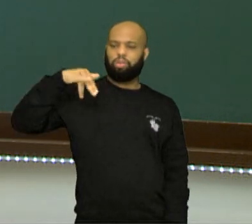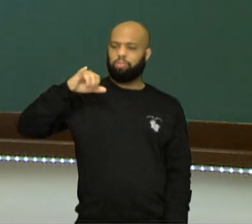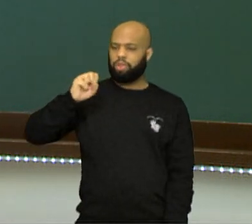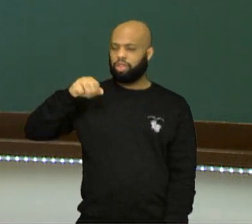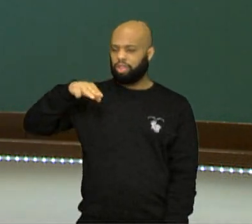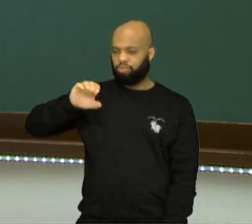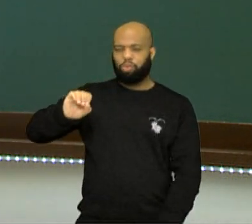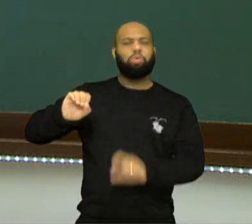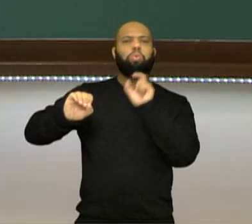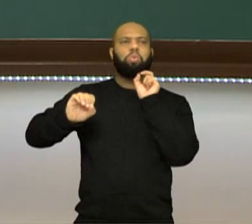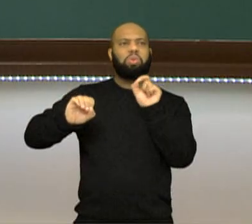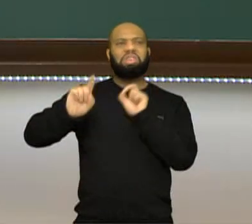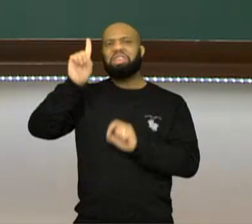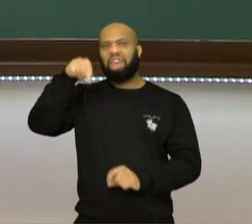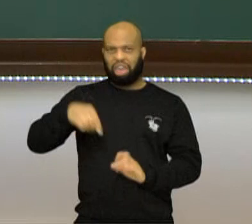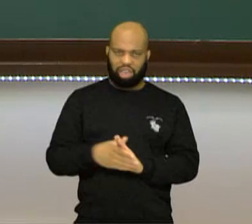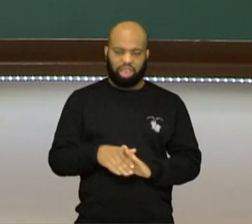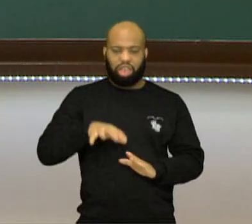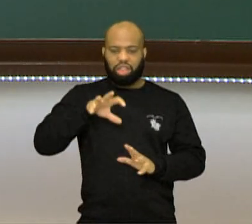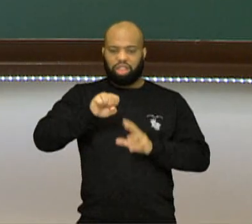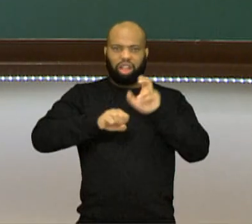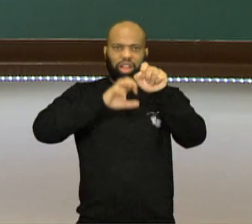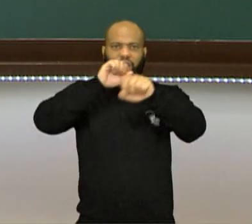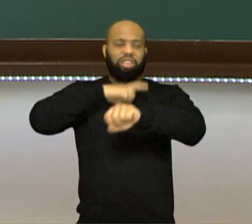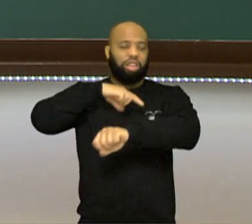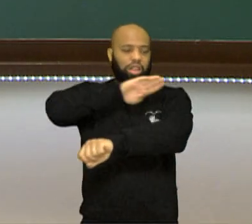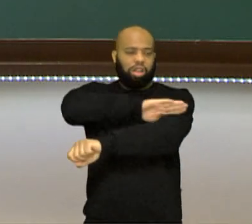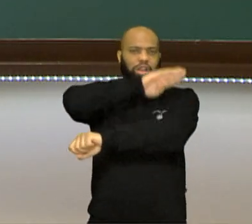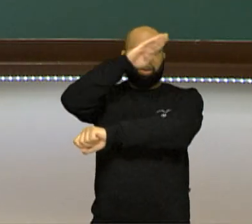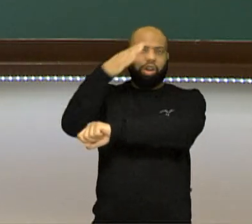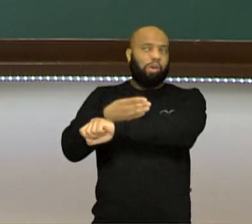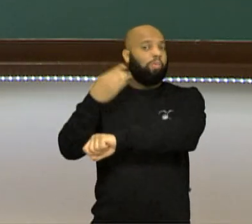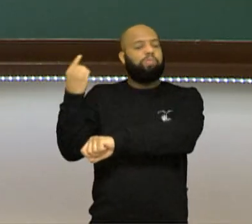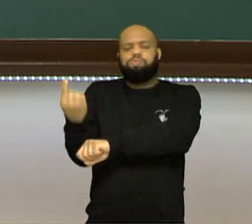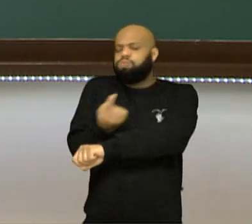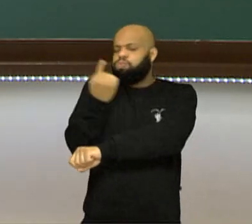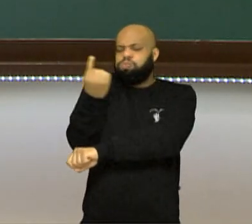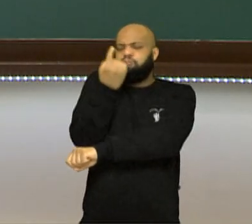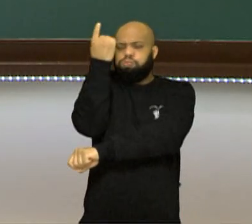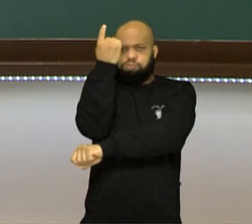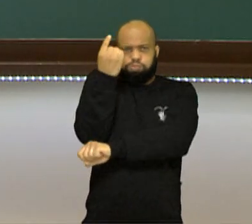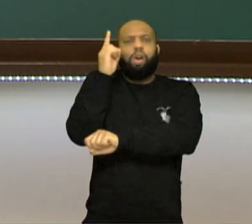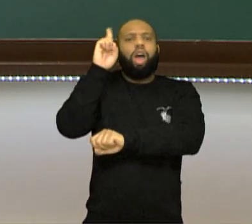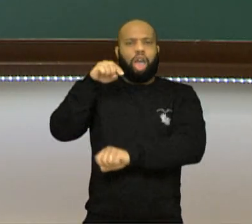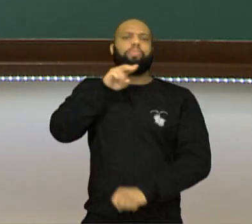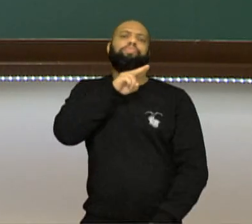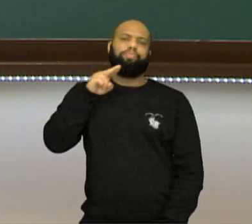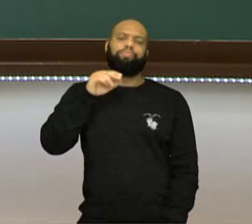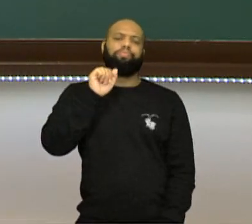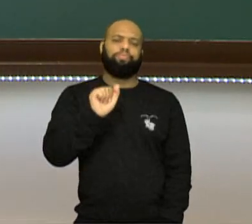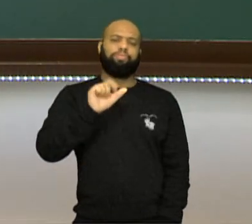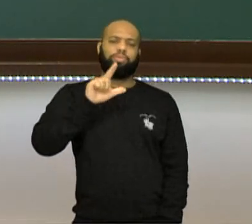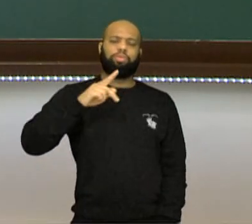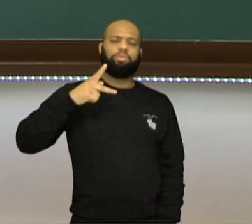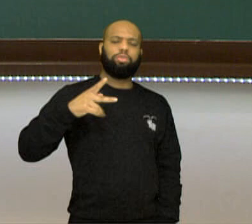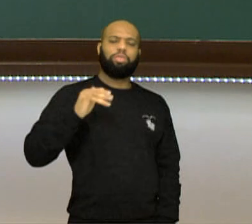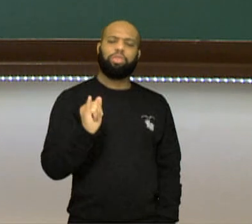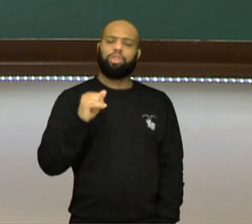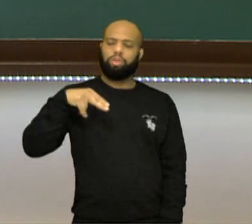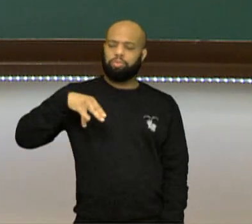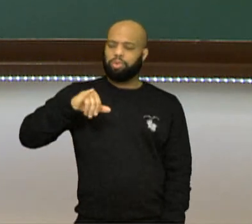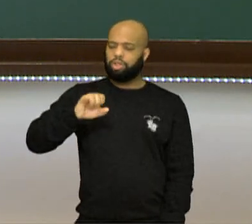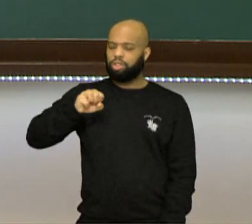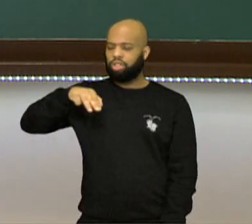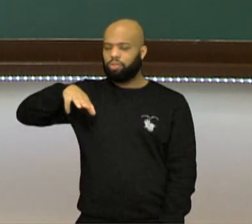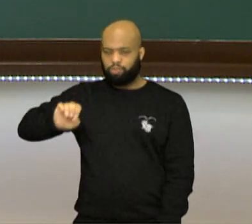quê? A escalada de altas montanhas, tá? Então, por que essa escalada ficou conhecida como alpinismo?